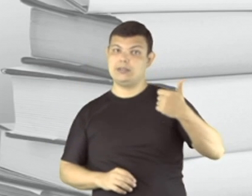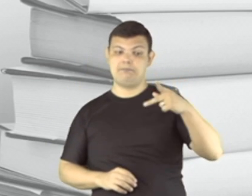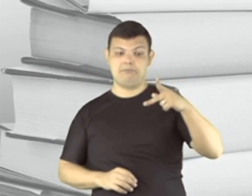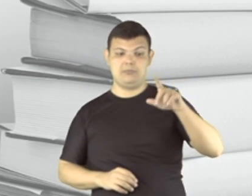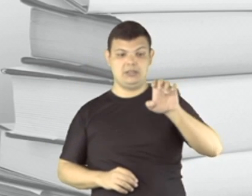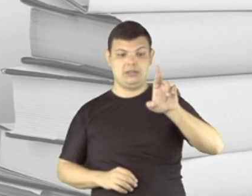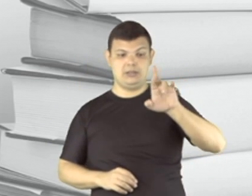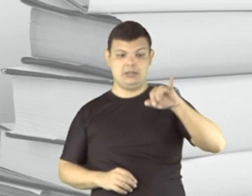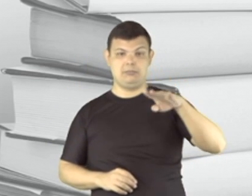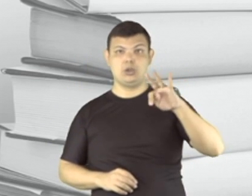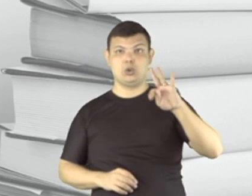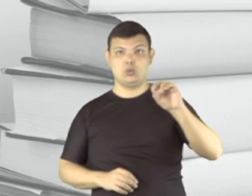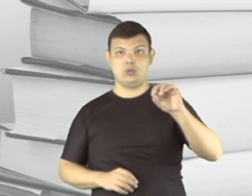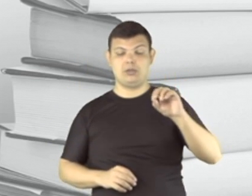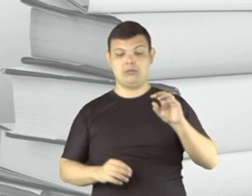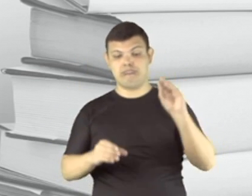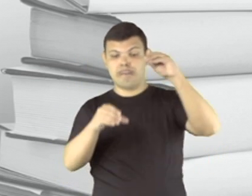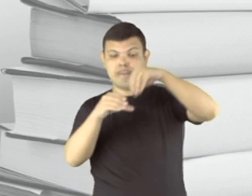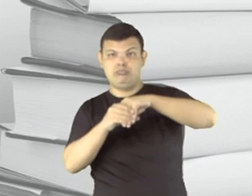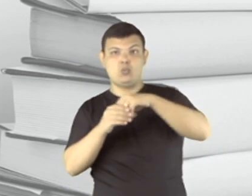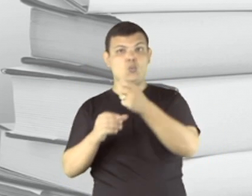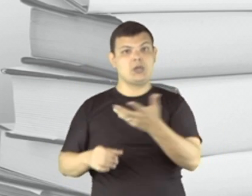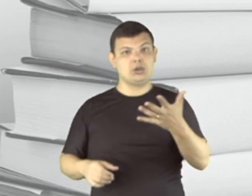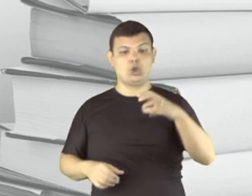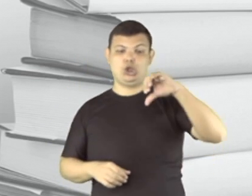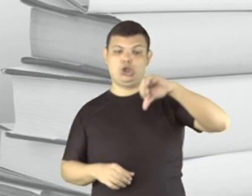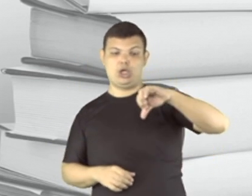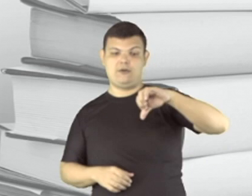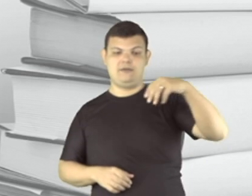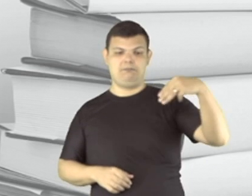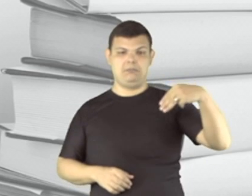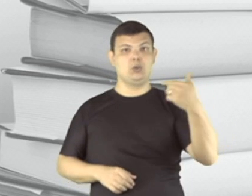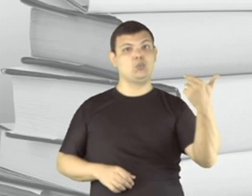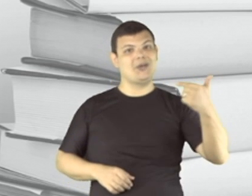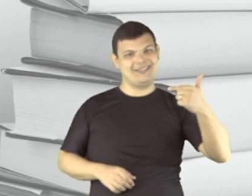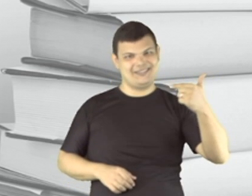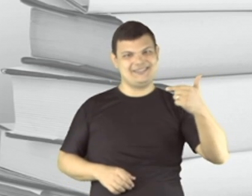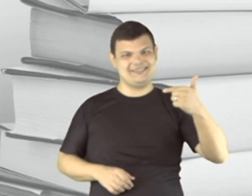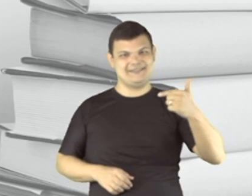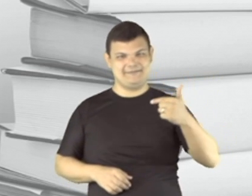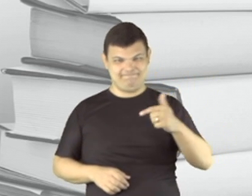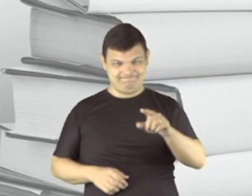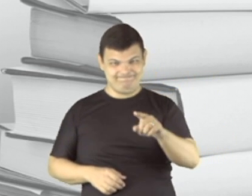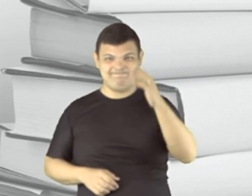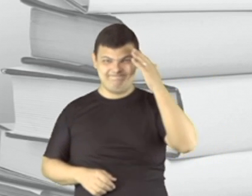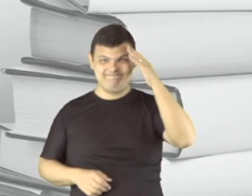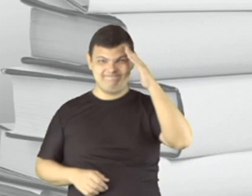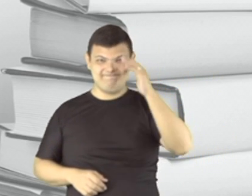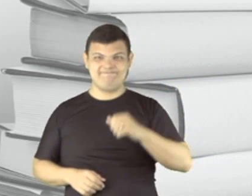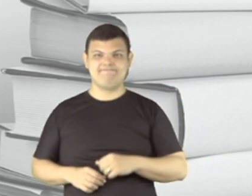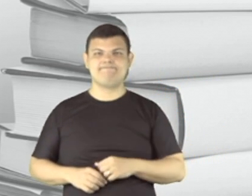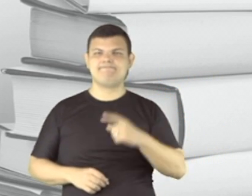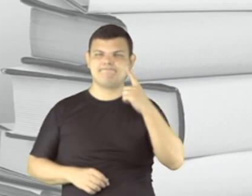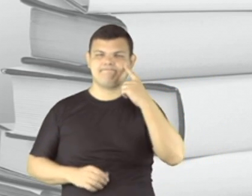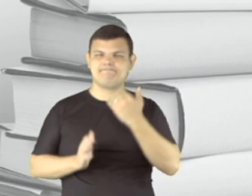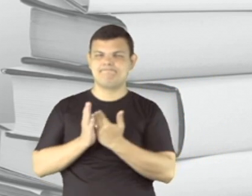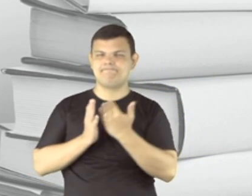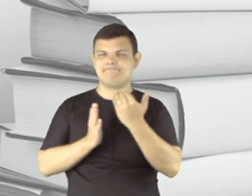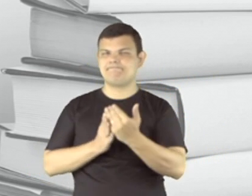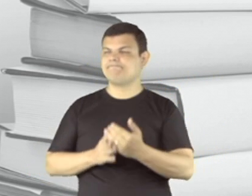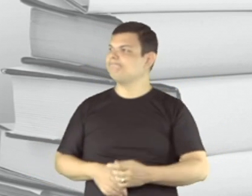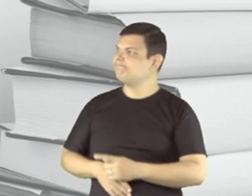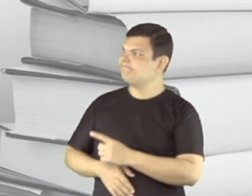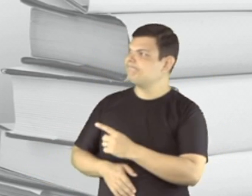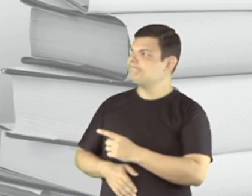de perímetro e 9 metros quadrados de área. Vamos entender um pouco melhor aqui, ó. O